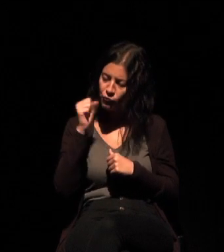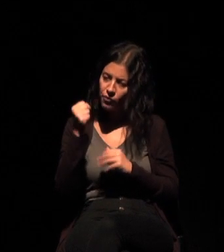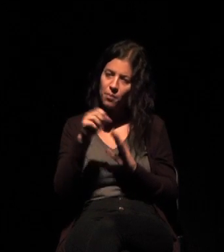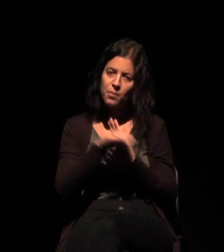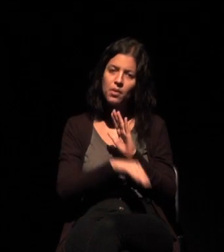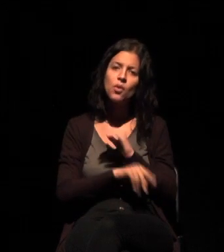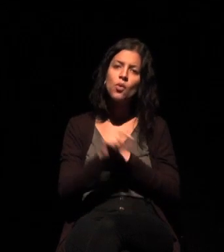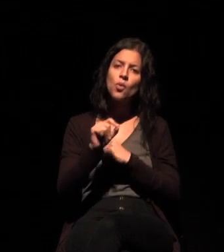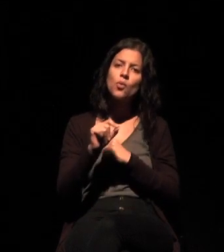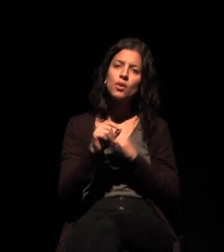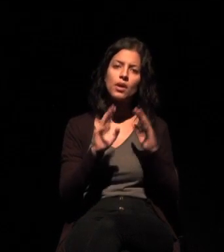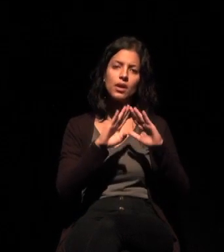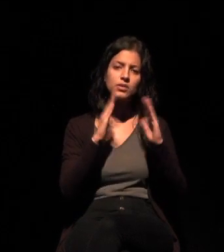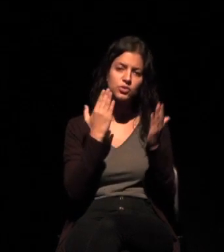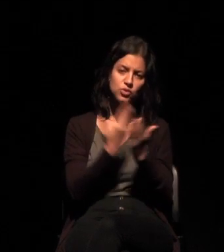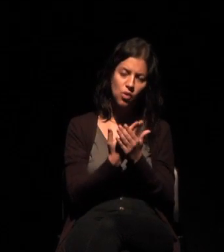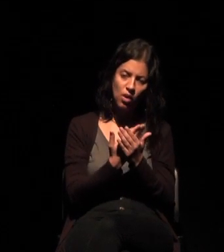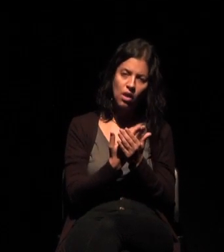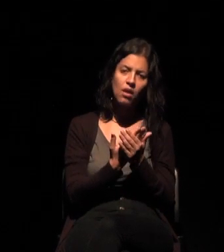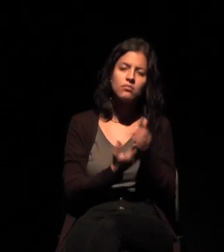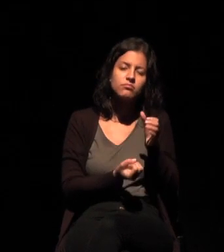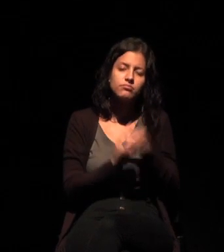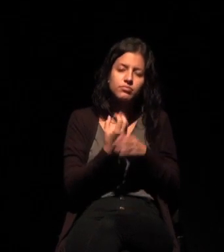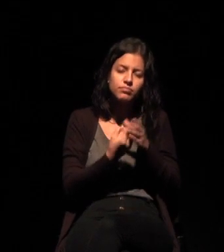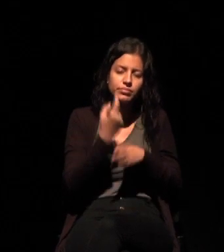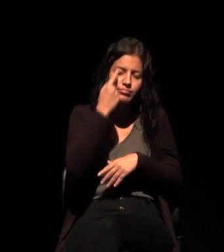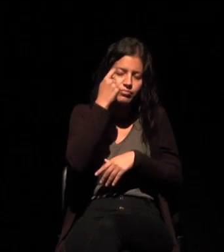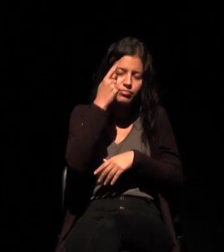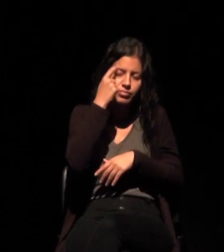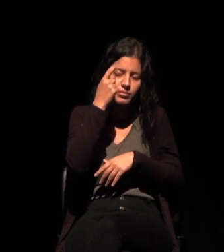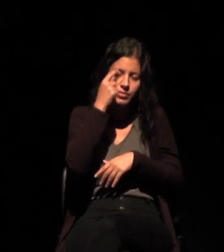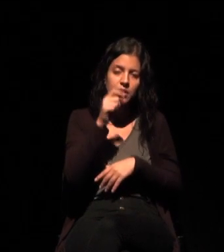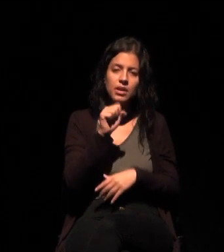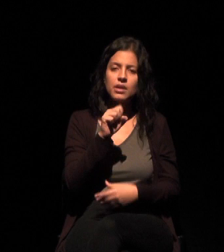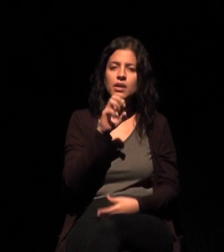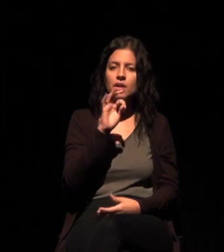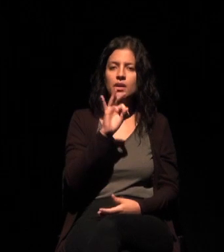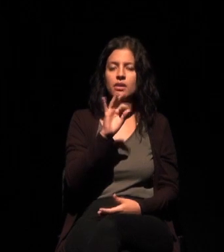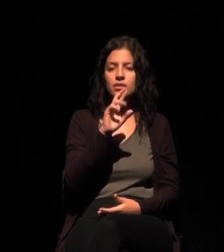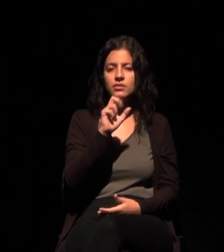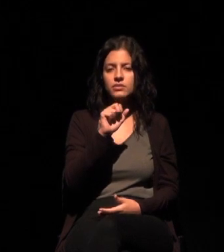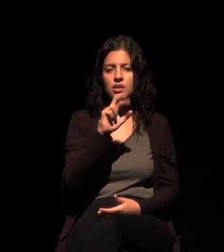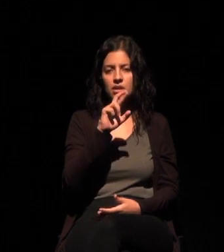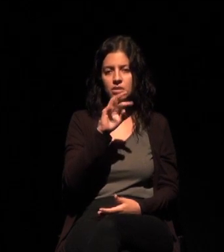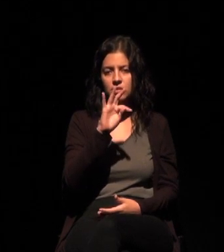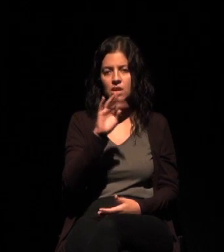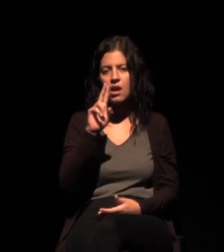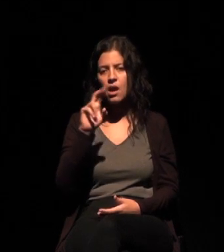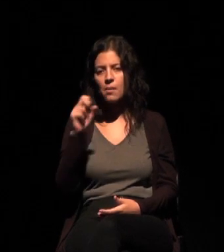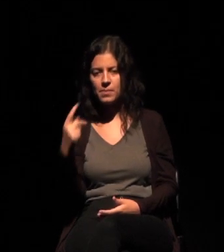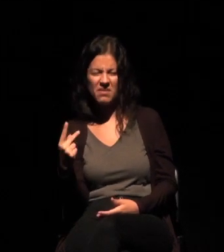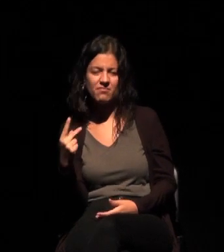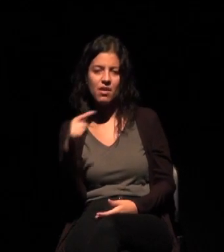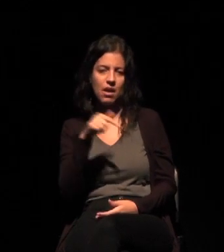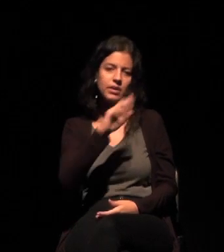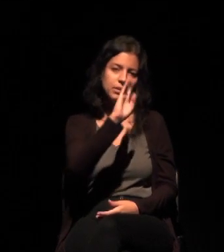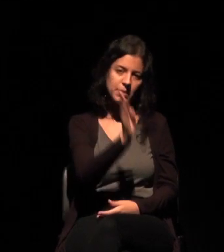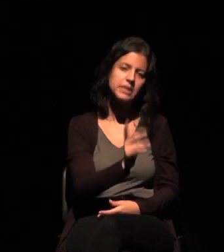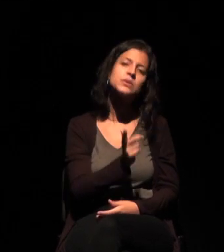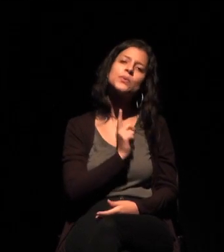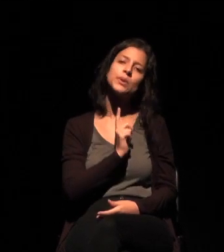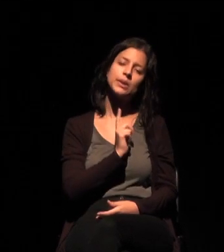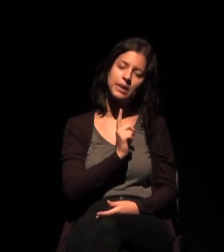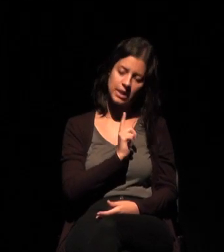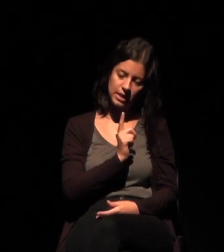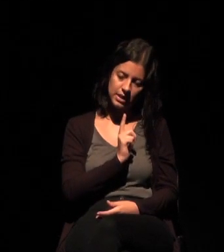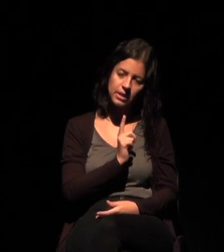escola startup que é um programa de exploração normal como existem várias incubadoras de certeza que aqui no brasil também existem meus